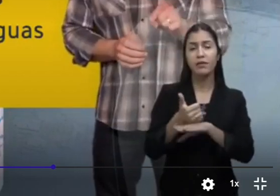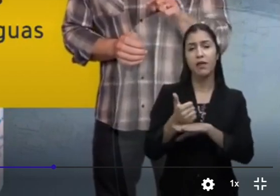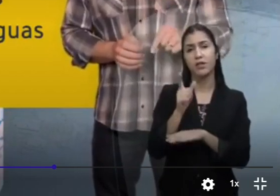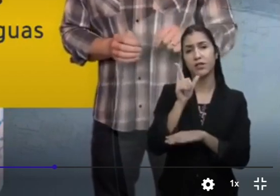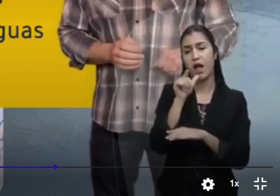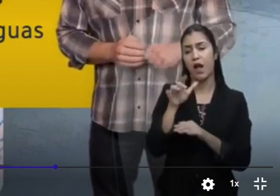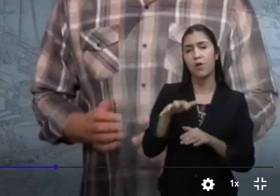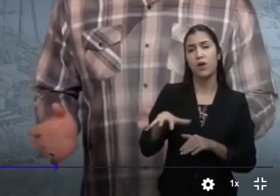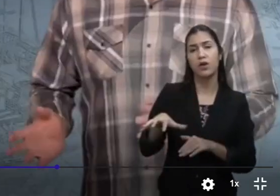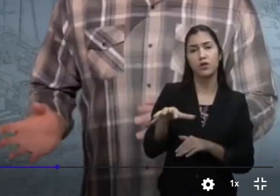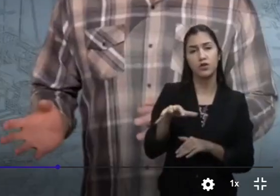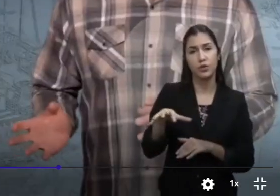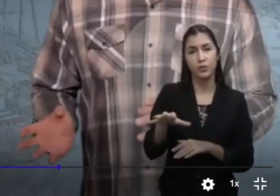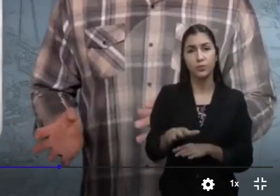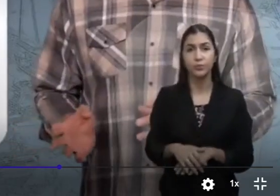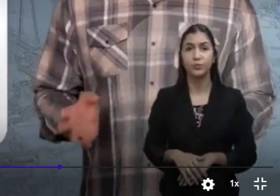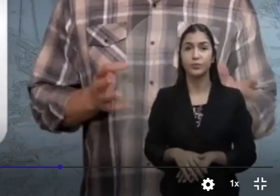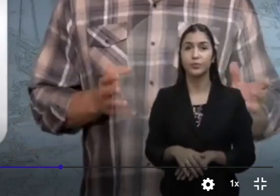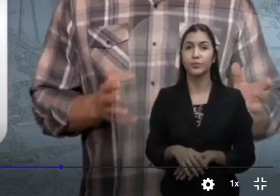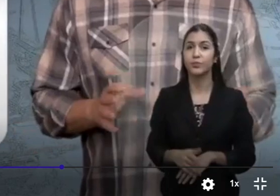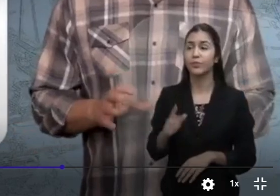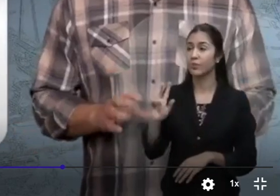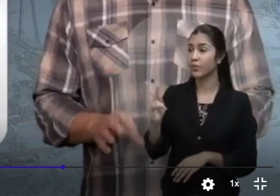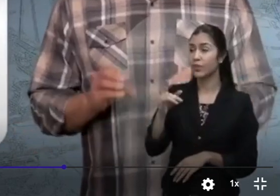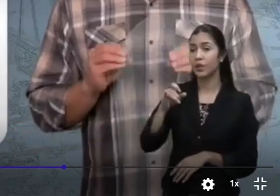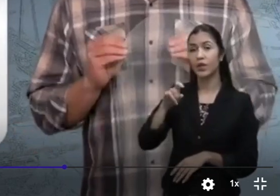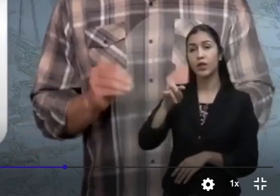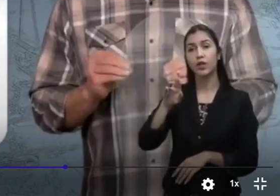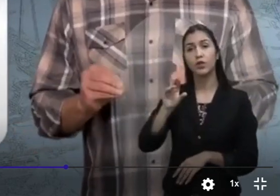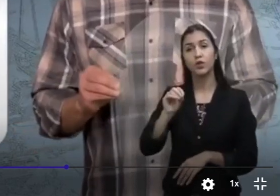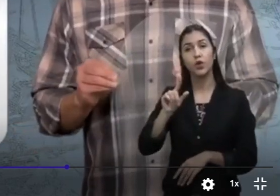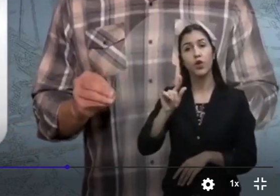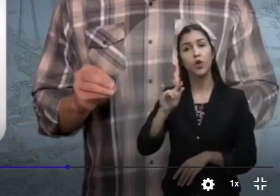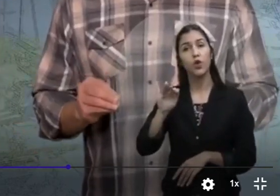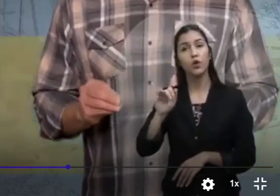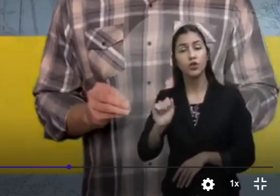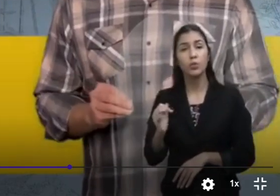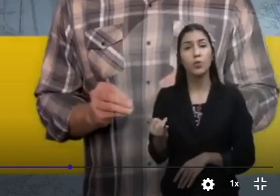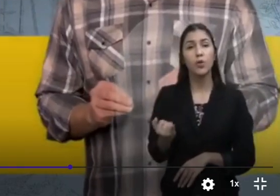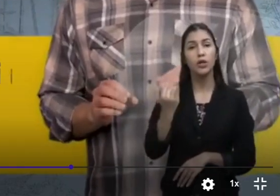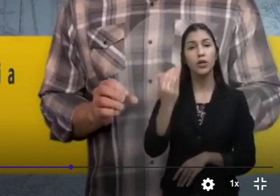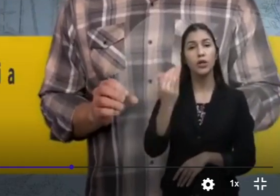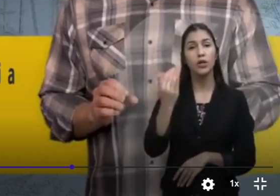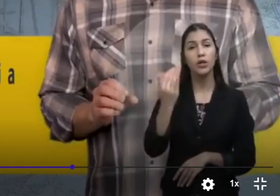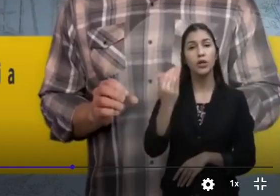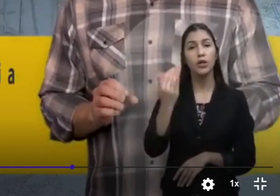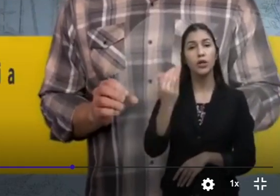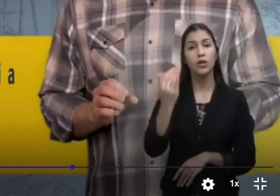da água naquela região. Já em relação à hidrologia, é muito importante entender sobre a